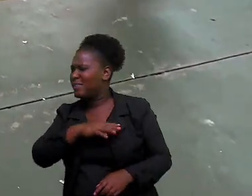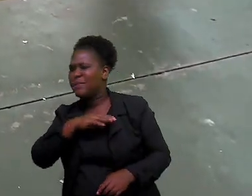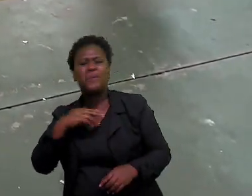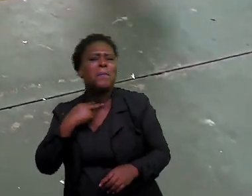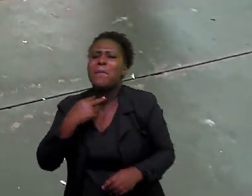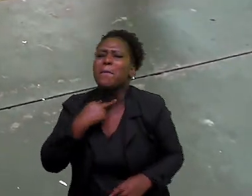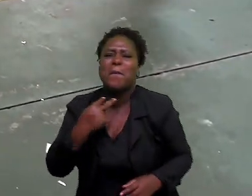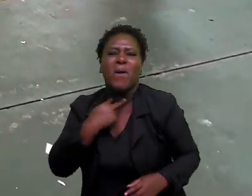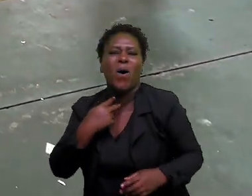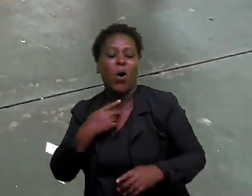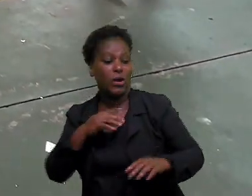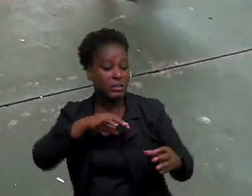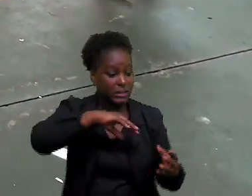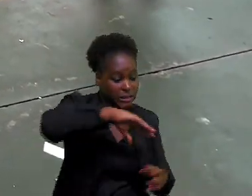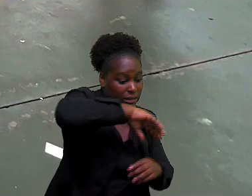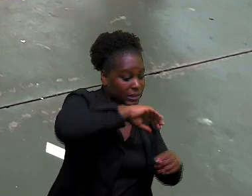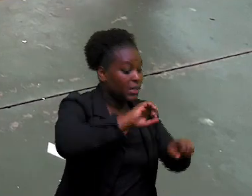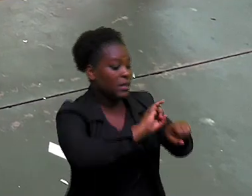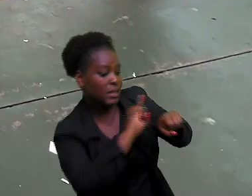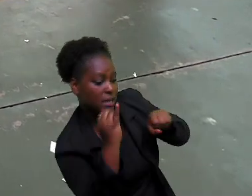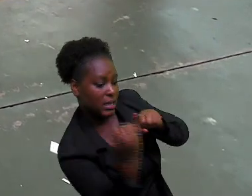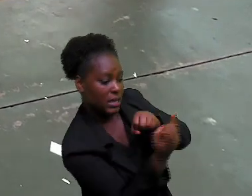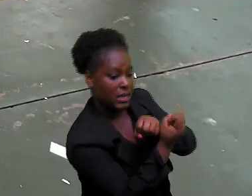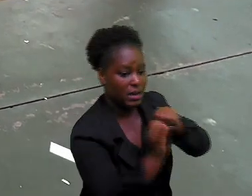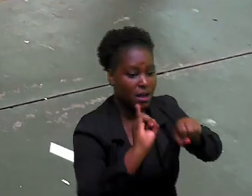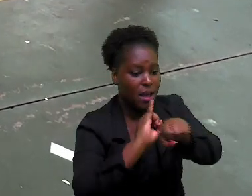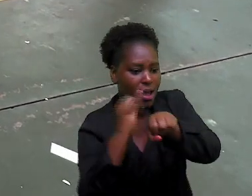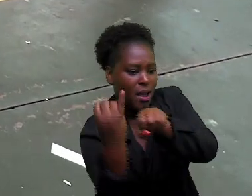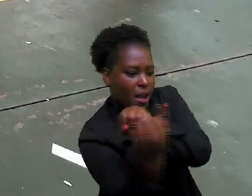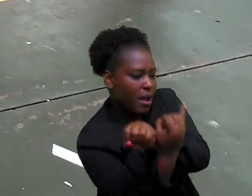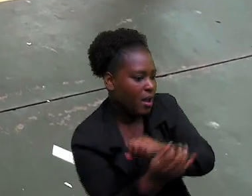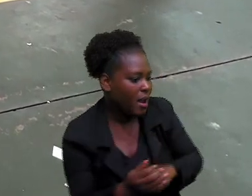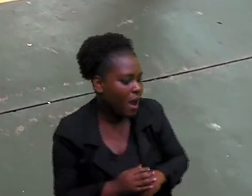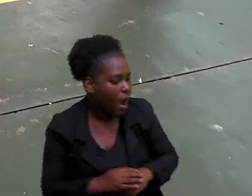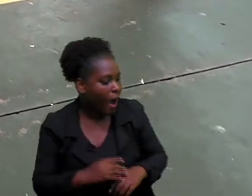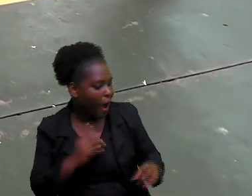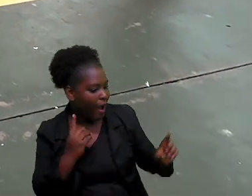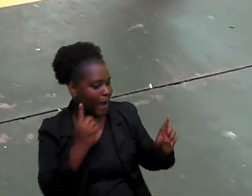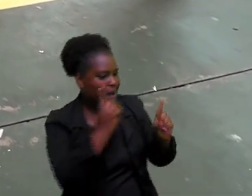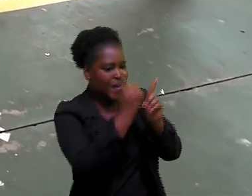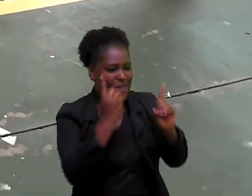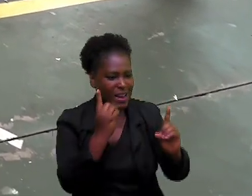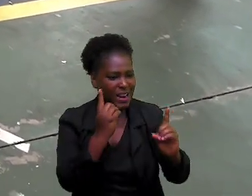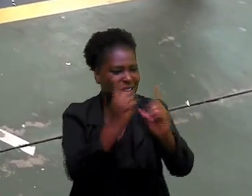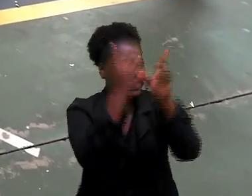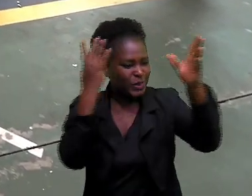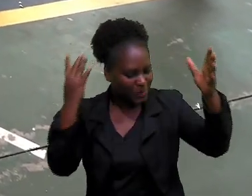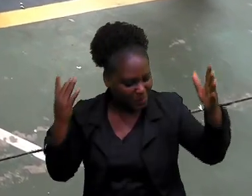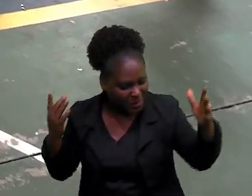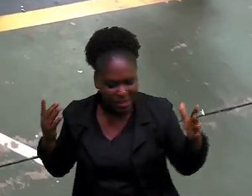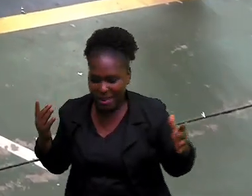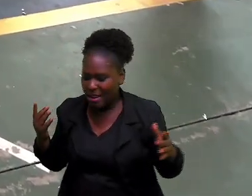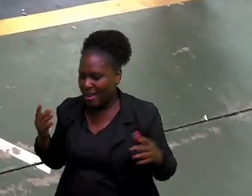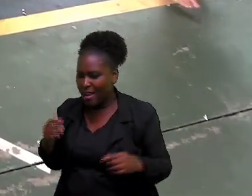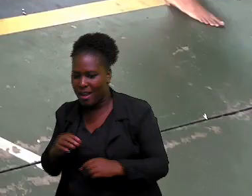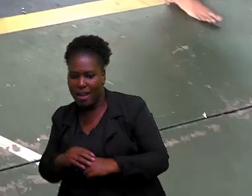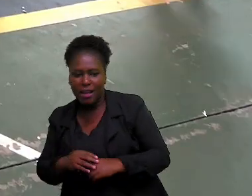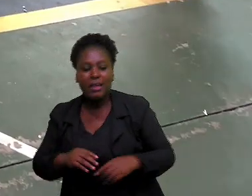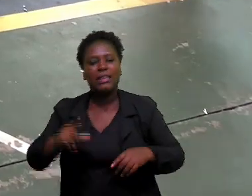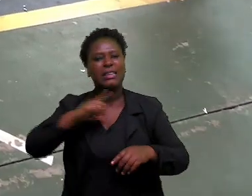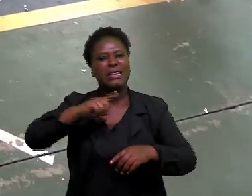para descobrir. Auê, auê, nesse nosso ir e